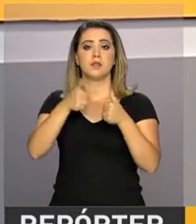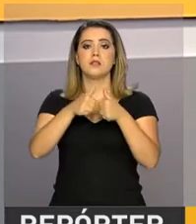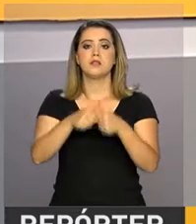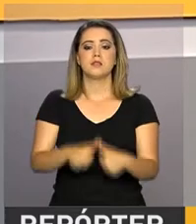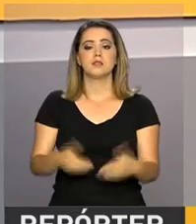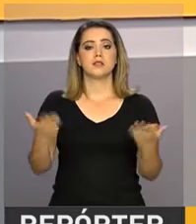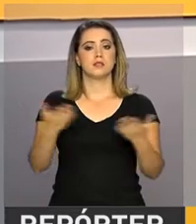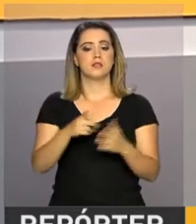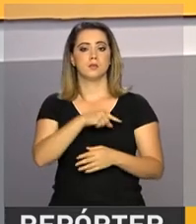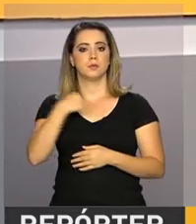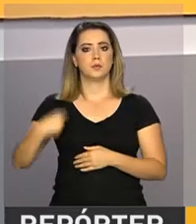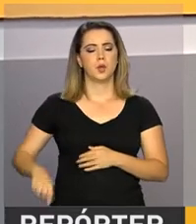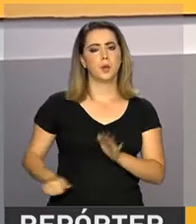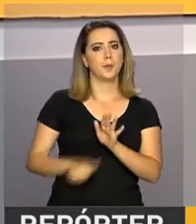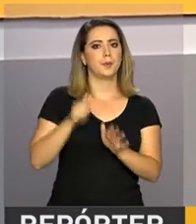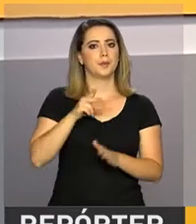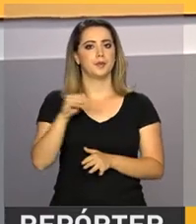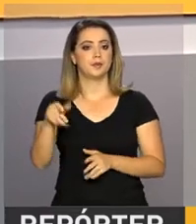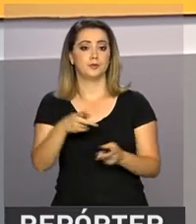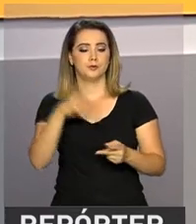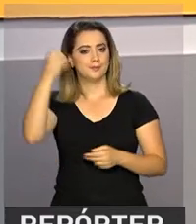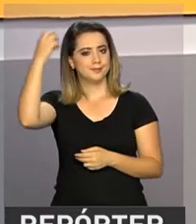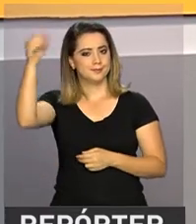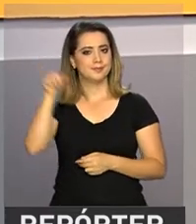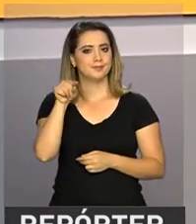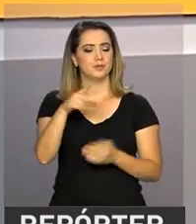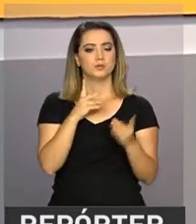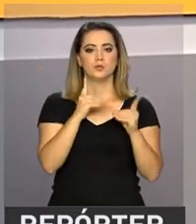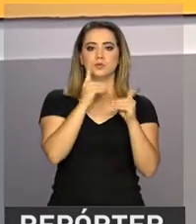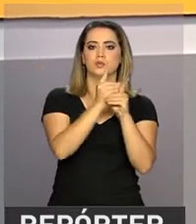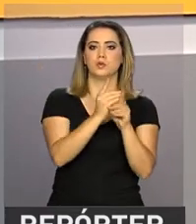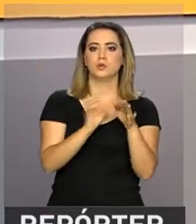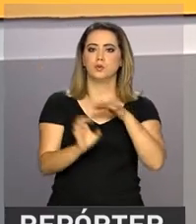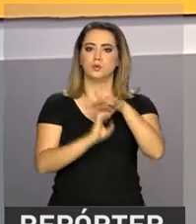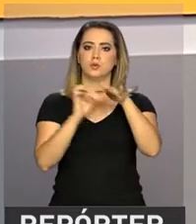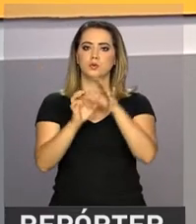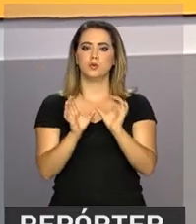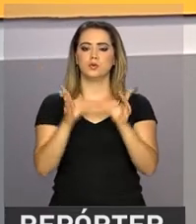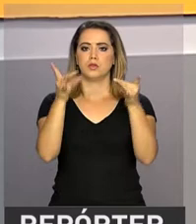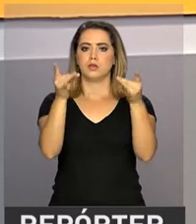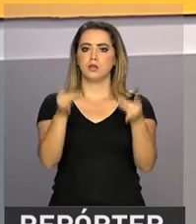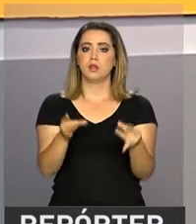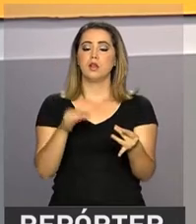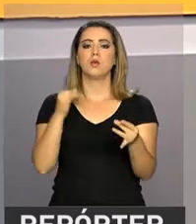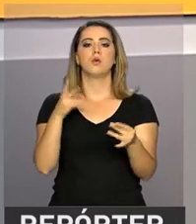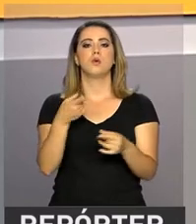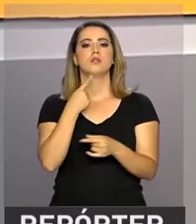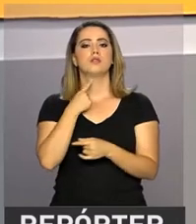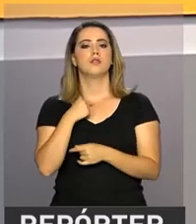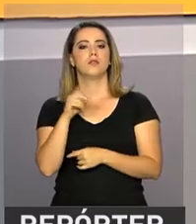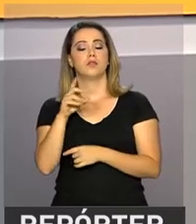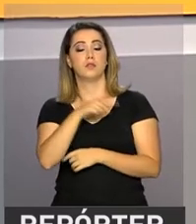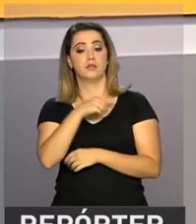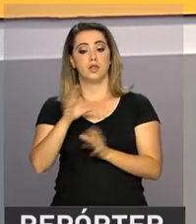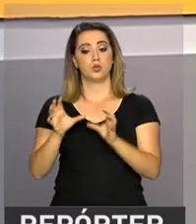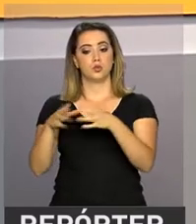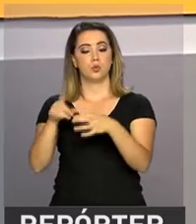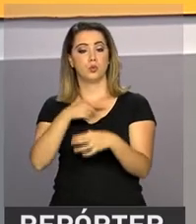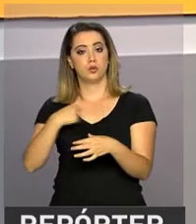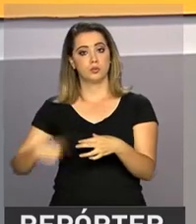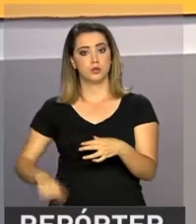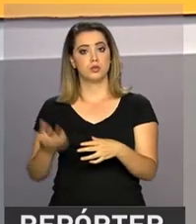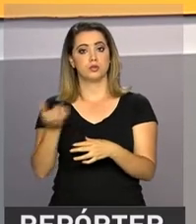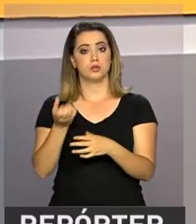na China e no primeiro dia da viagem oficial, ele teve encontro com empresários e destacou o interesse dos chineses em fazer